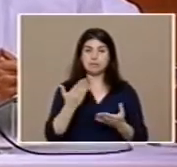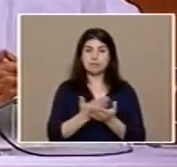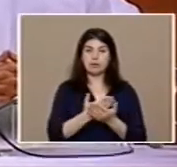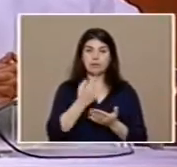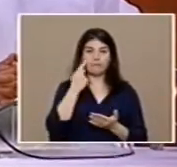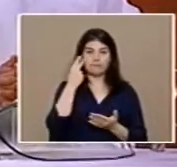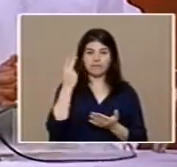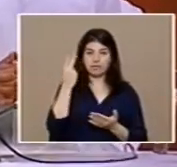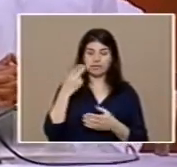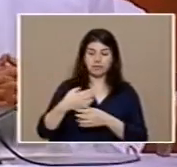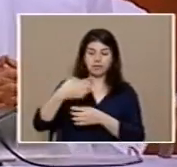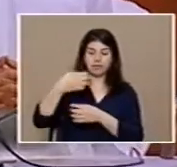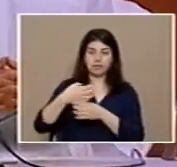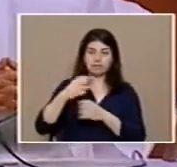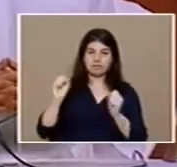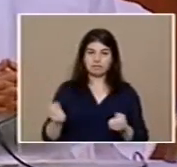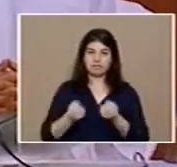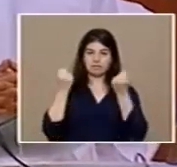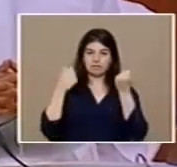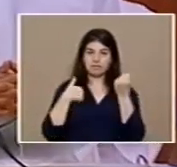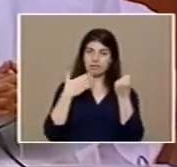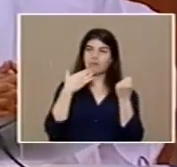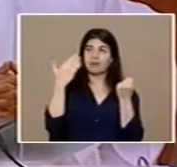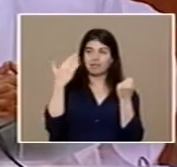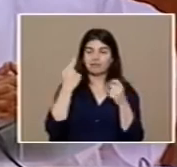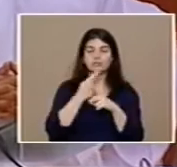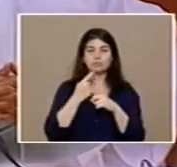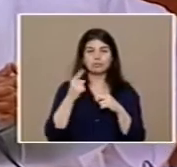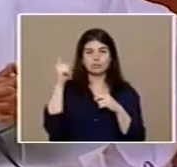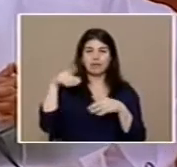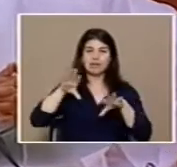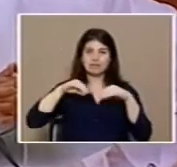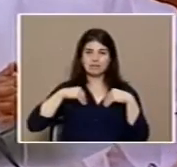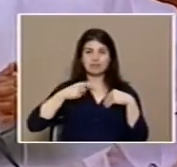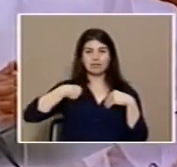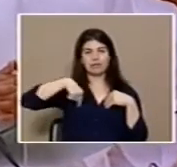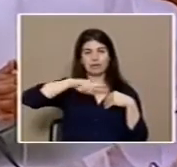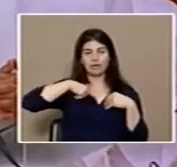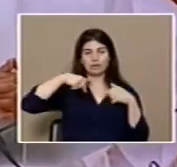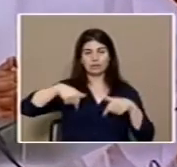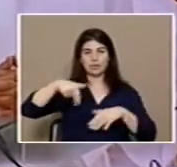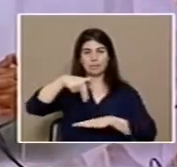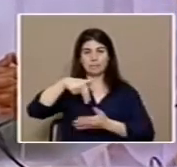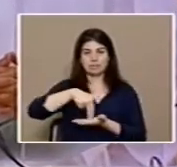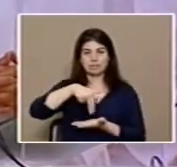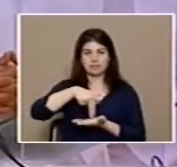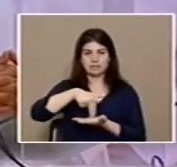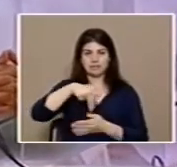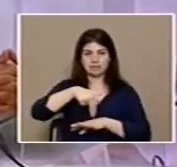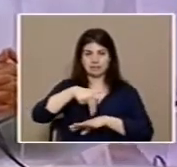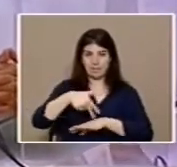o cálice da salvação e vos Damos graças Por que nos admite-se a vossa presença para vos servir nestes tantos